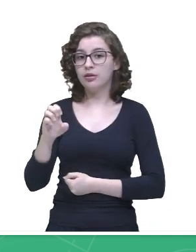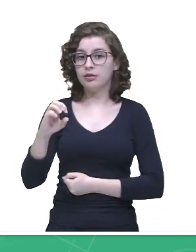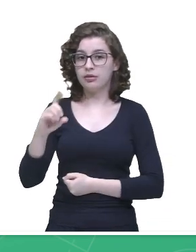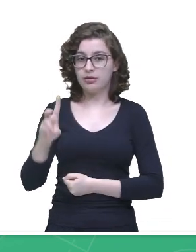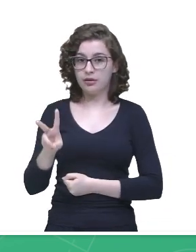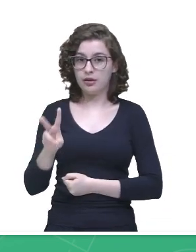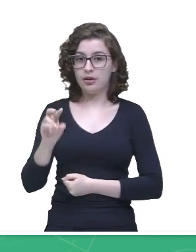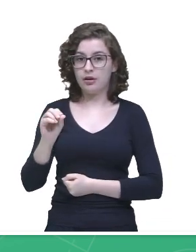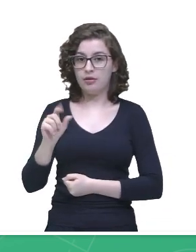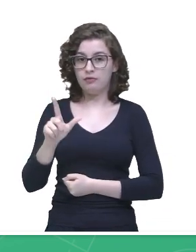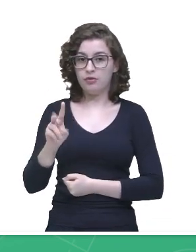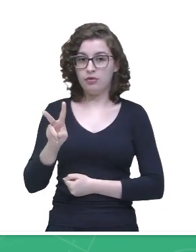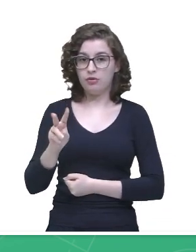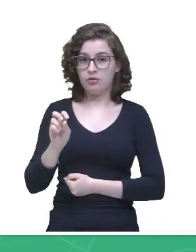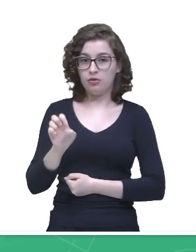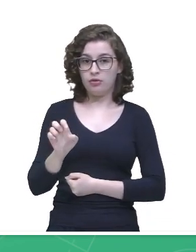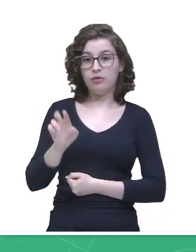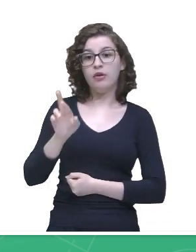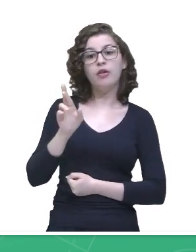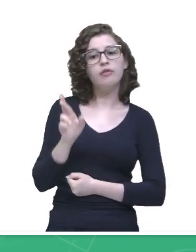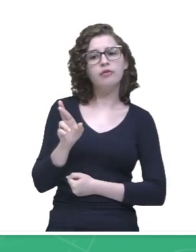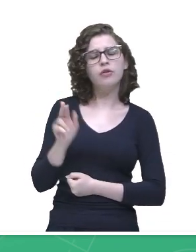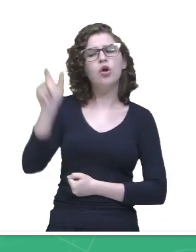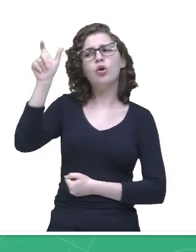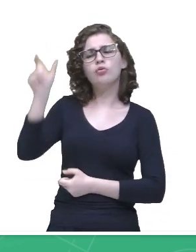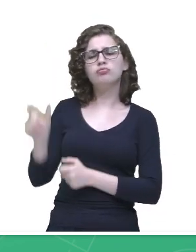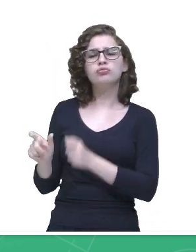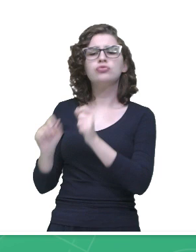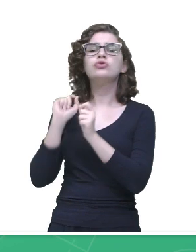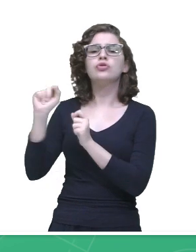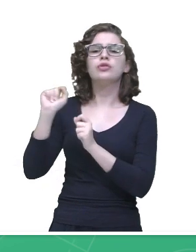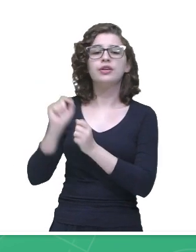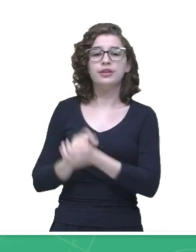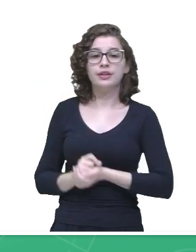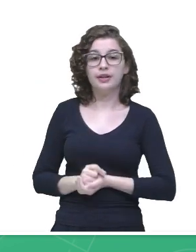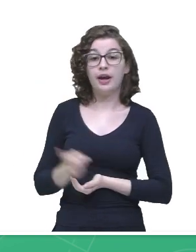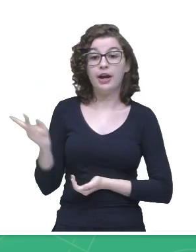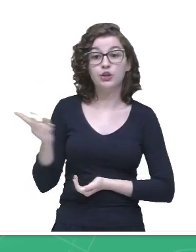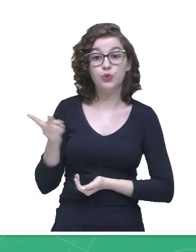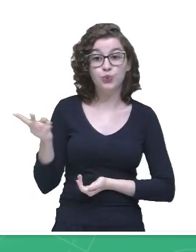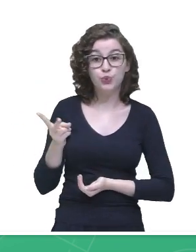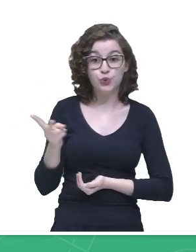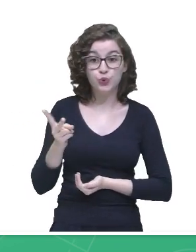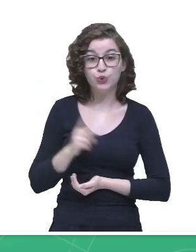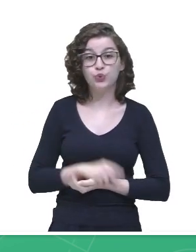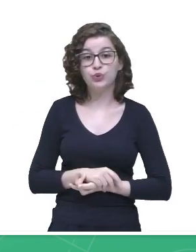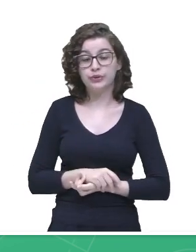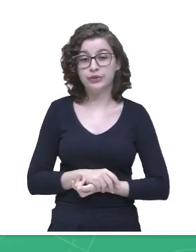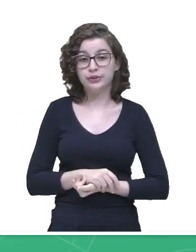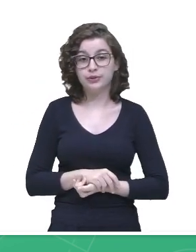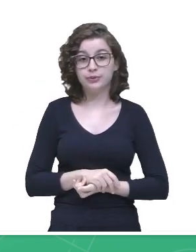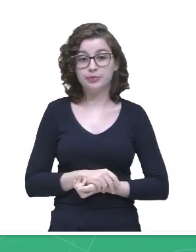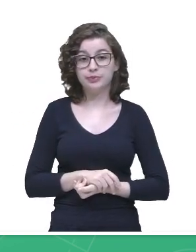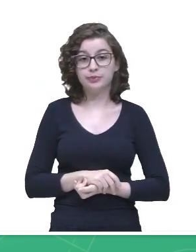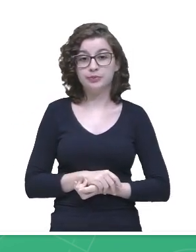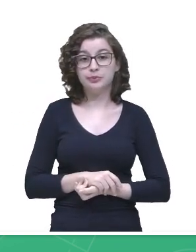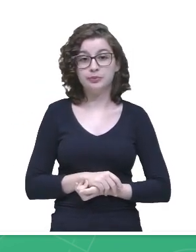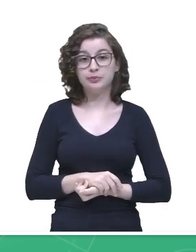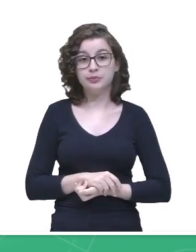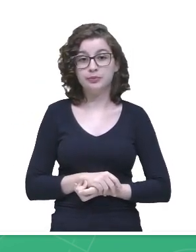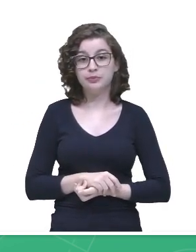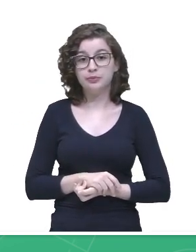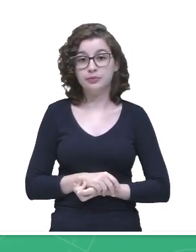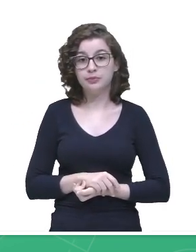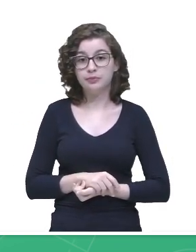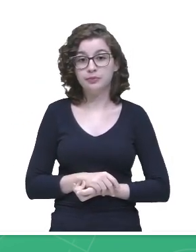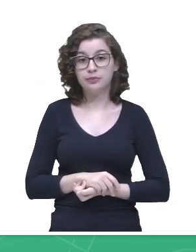aqui os sujeitos? Salvador e Ana. Eu estou falando Salvador e Ana. Os dois, eles, né?